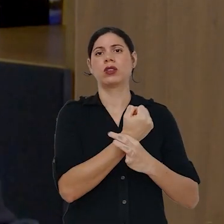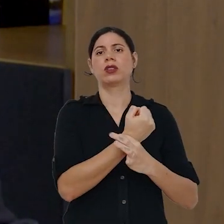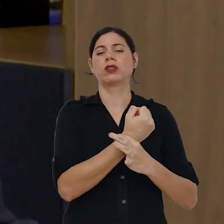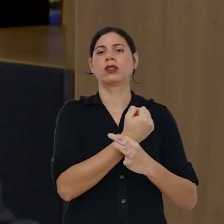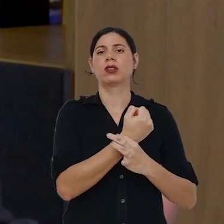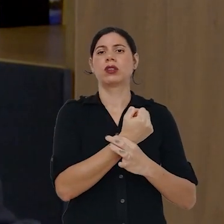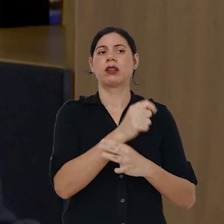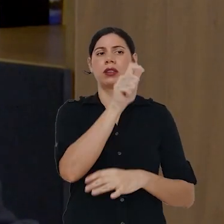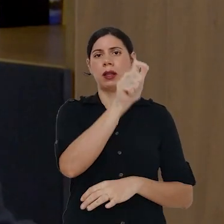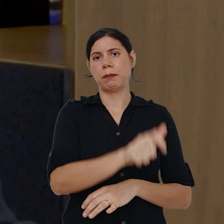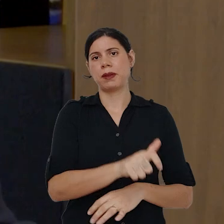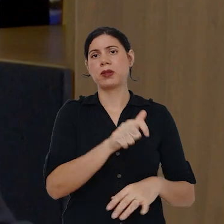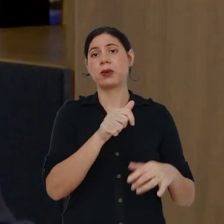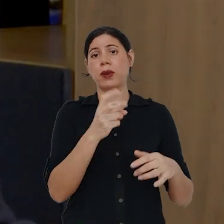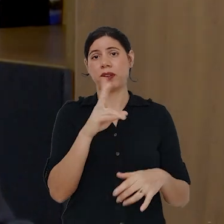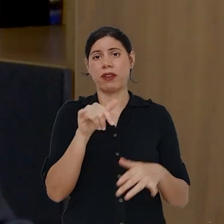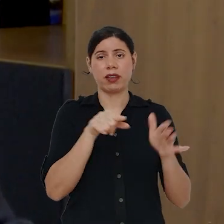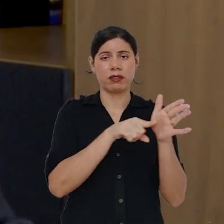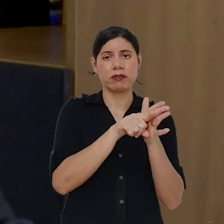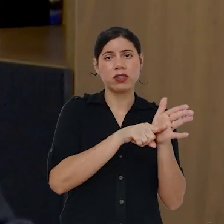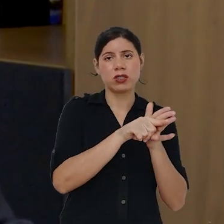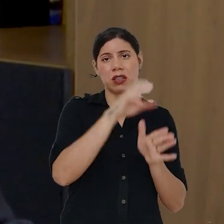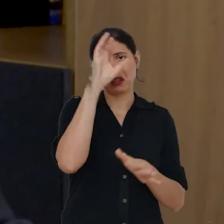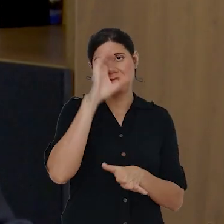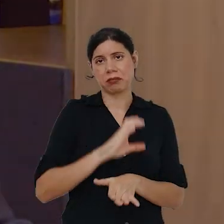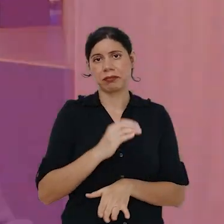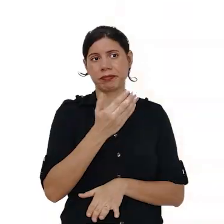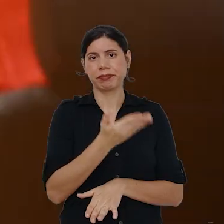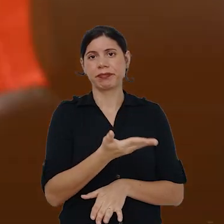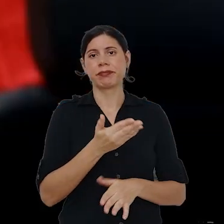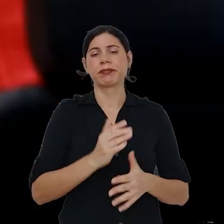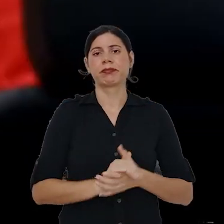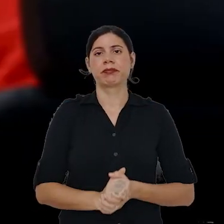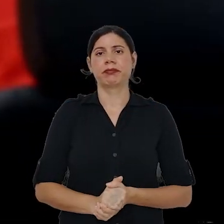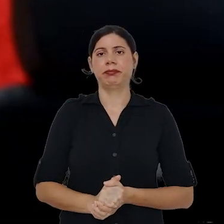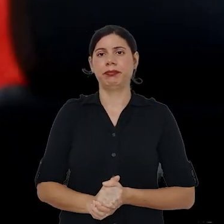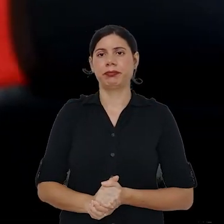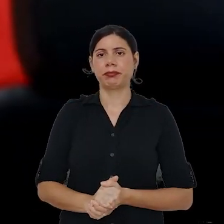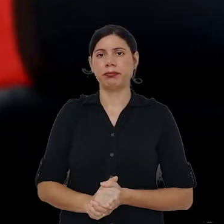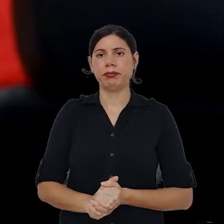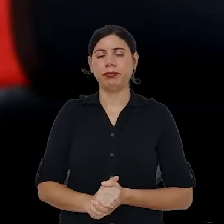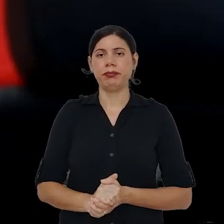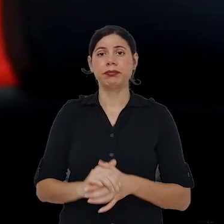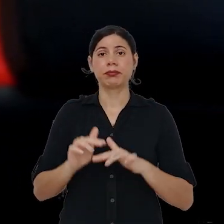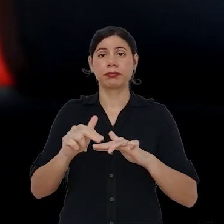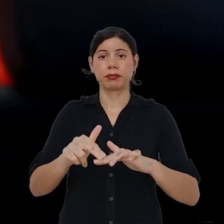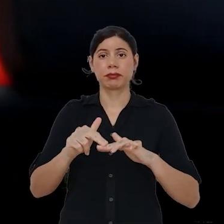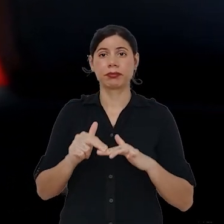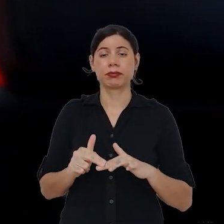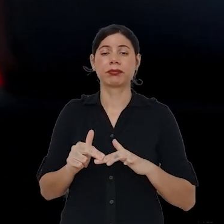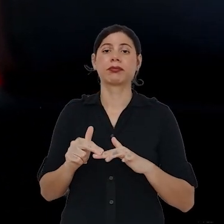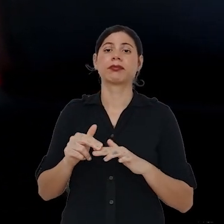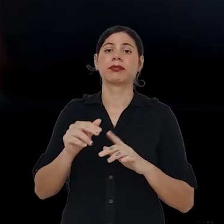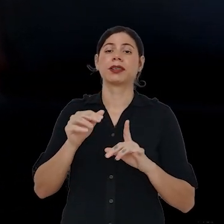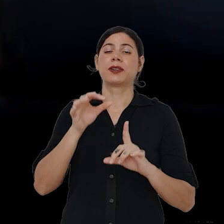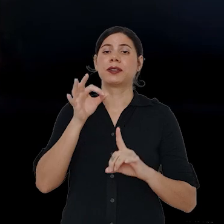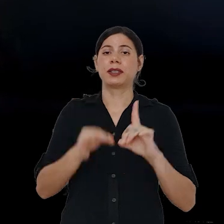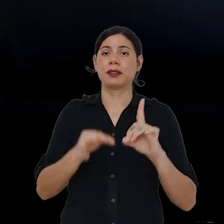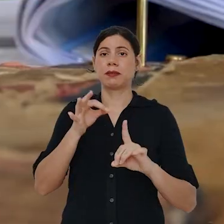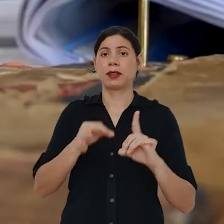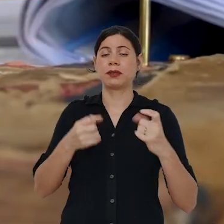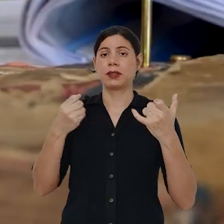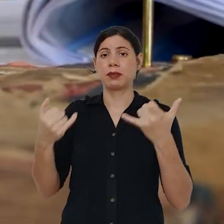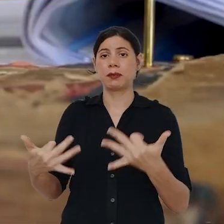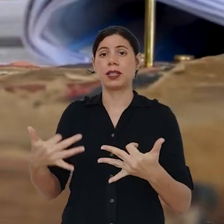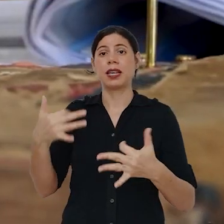pessoa investigada, do cidadão ou da cidadã que esteja sendo investigado. Desse modo, segundo o desembargador federal, o juiz das